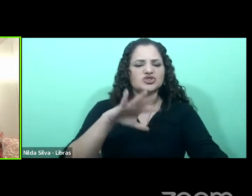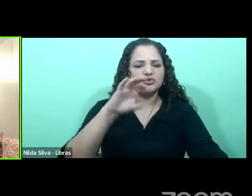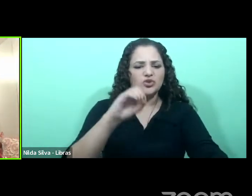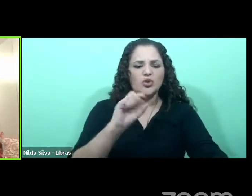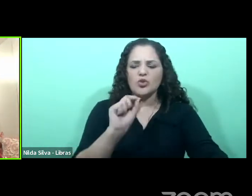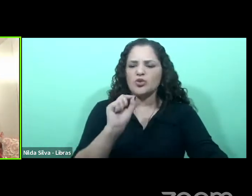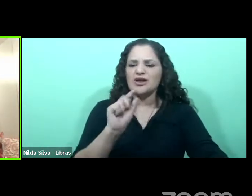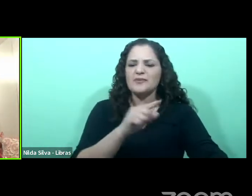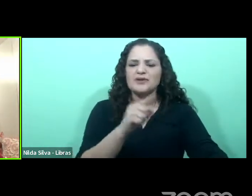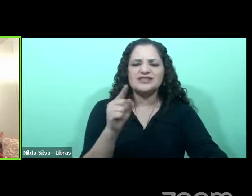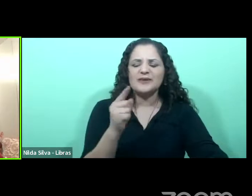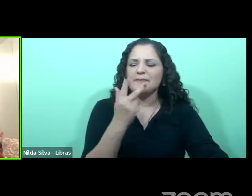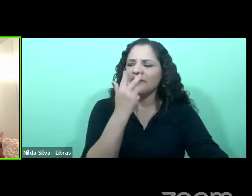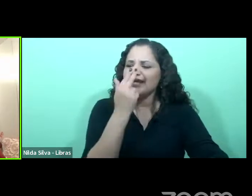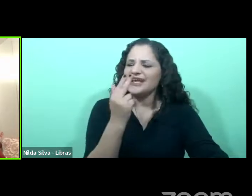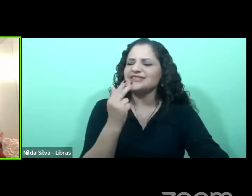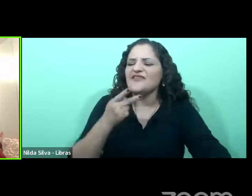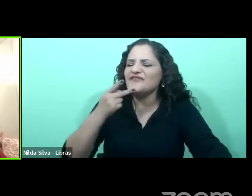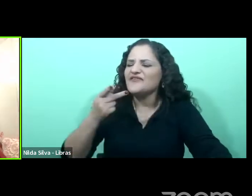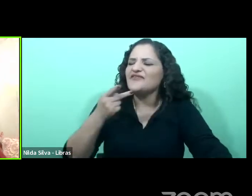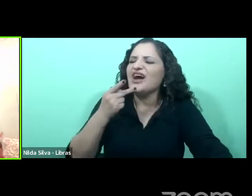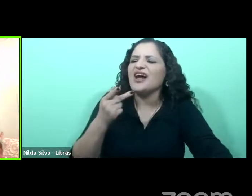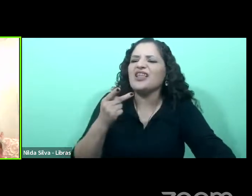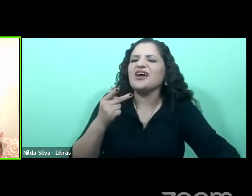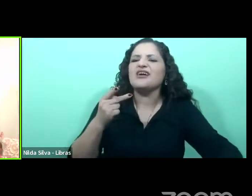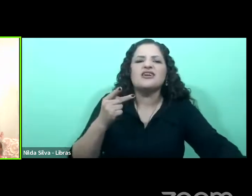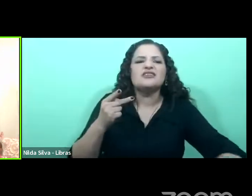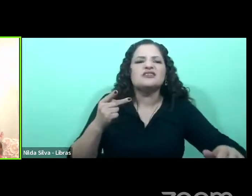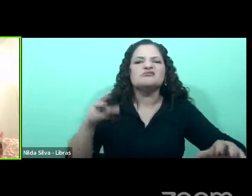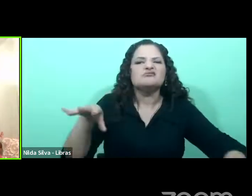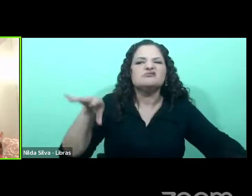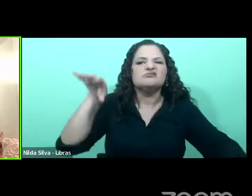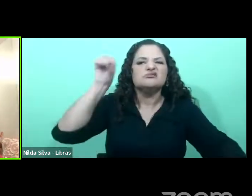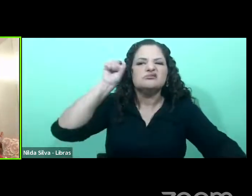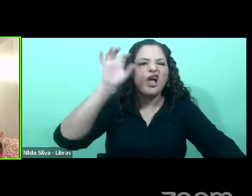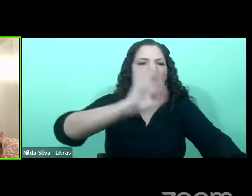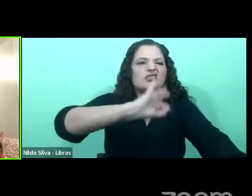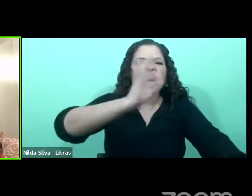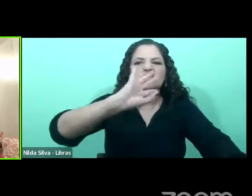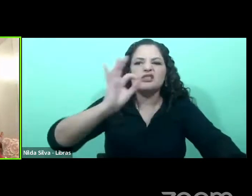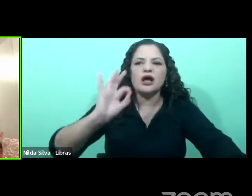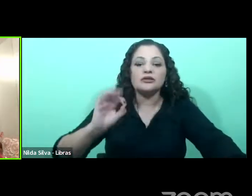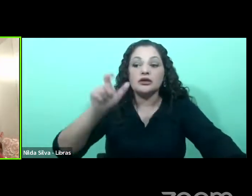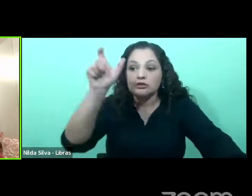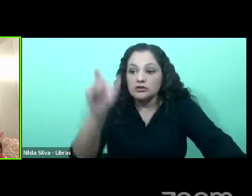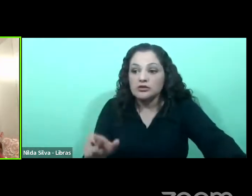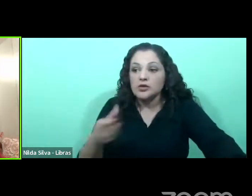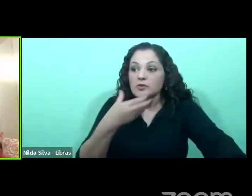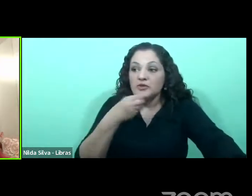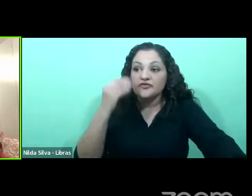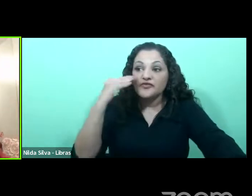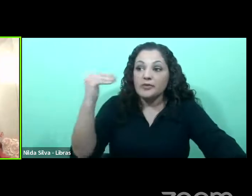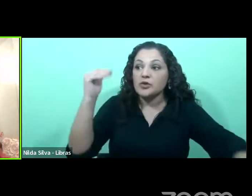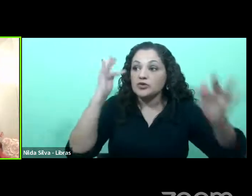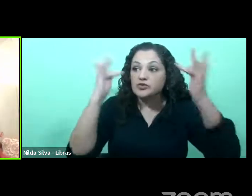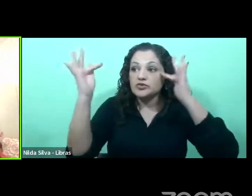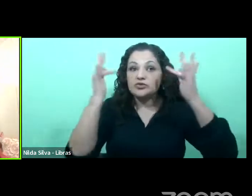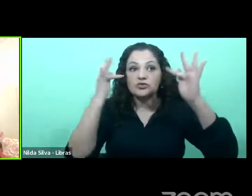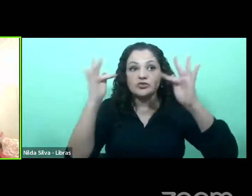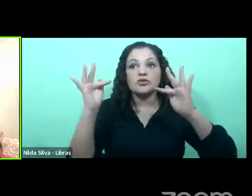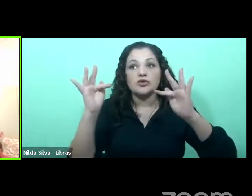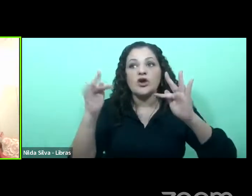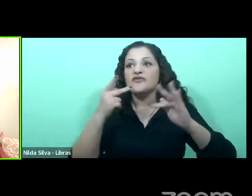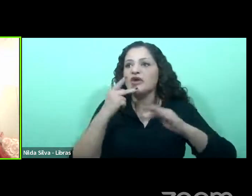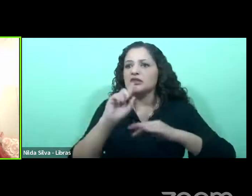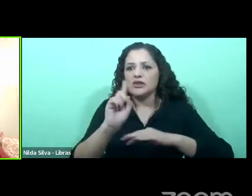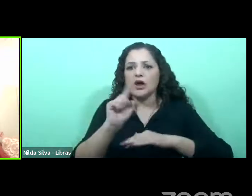fossem ecos. Ou seja, se não houvesse sujeito, né? Desde a primeira vez que eu ouvi falar em ecolalia, eu achei